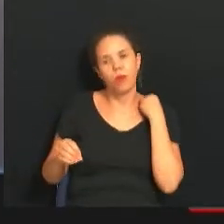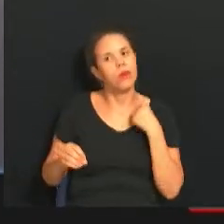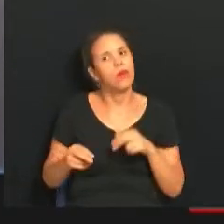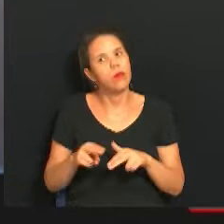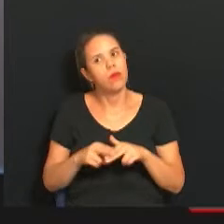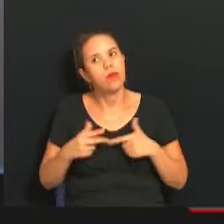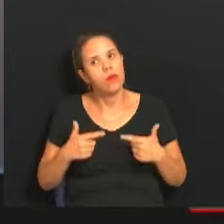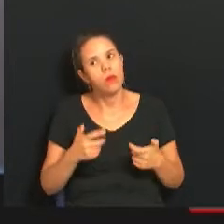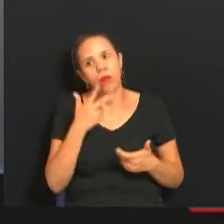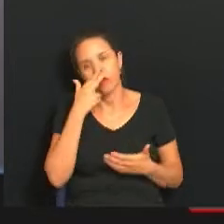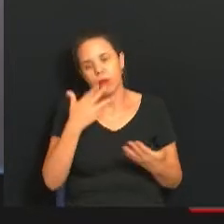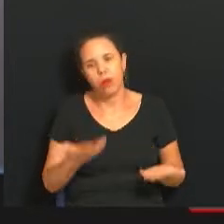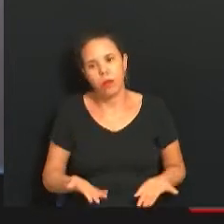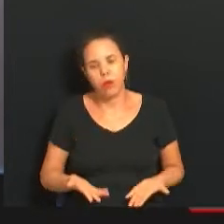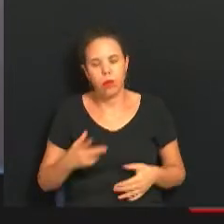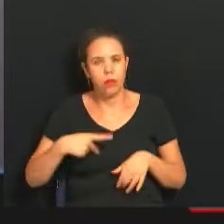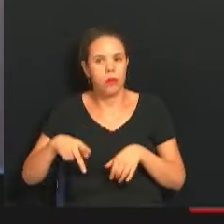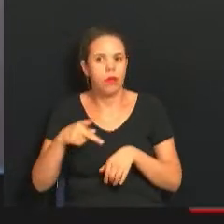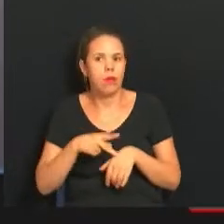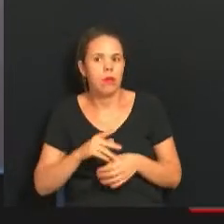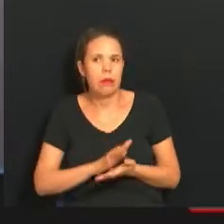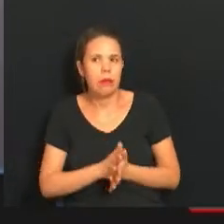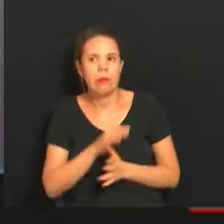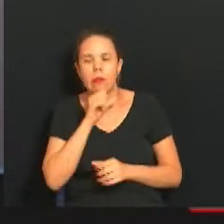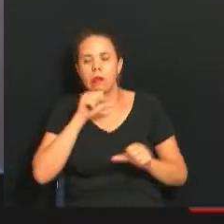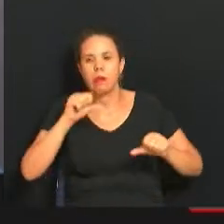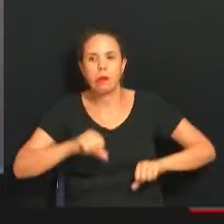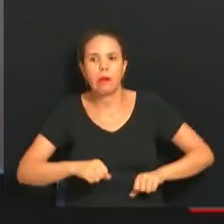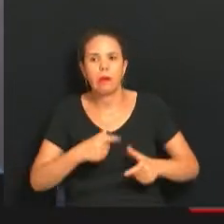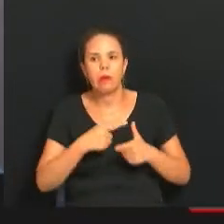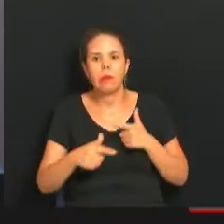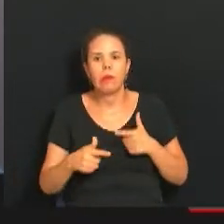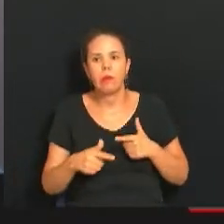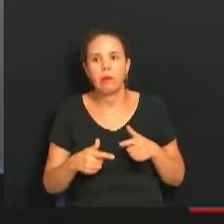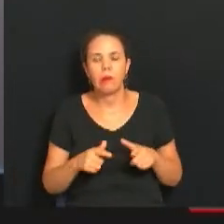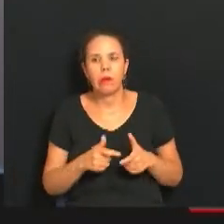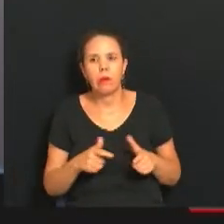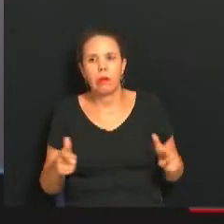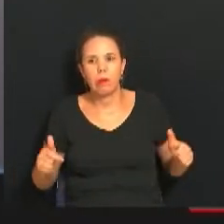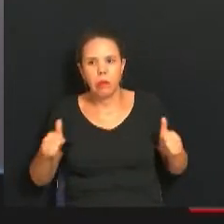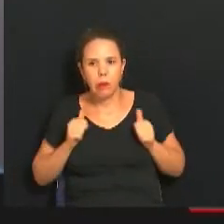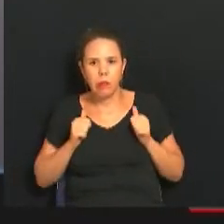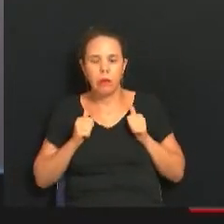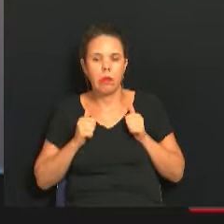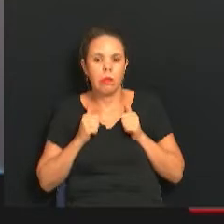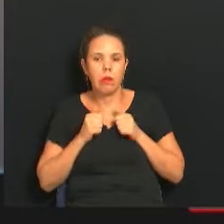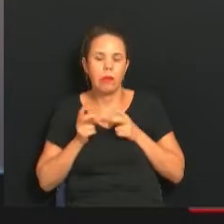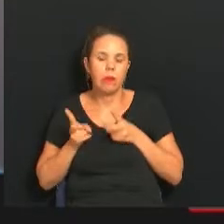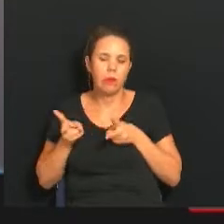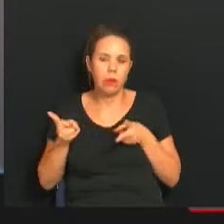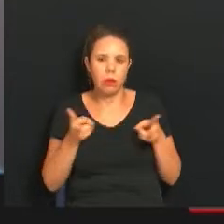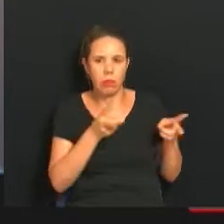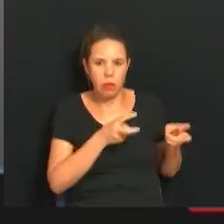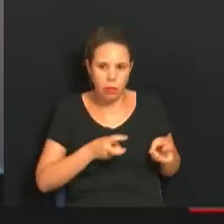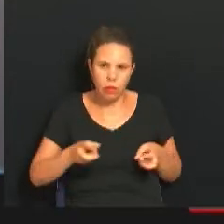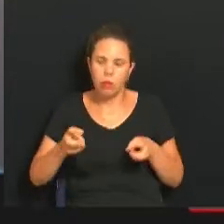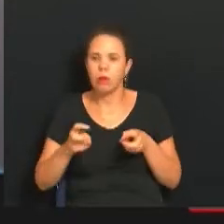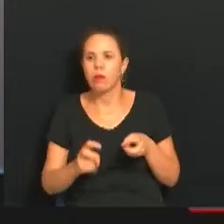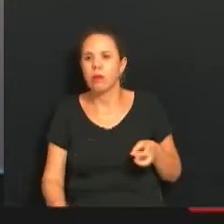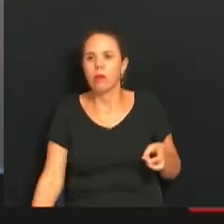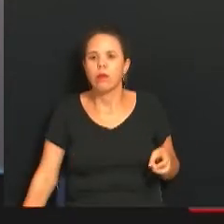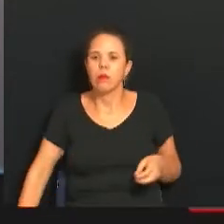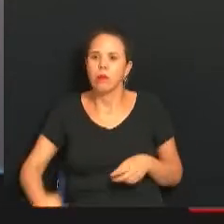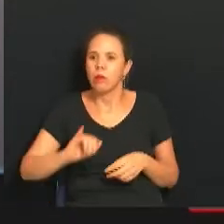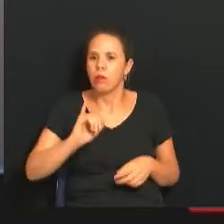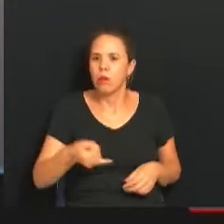guerra. Um país destruído, devastado, com altos índices de desemprego, e que observou aí, tanto na exploração de petróleo e gás, como